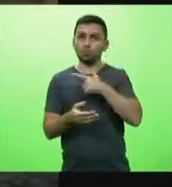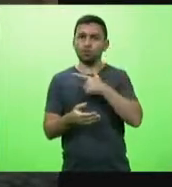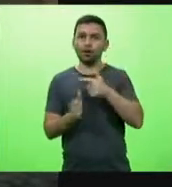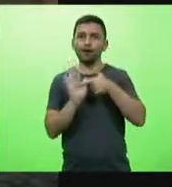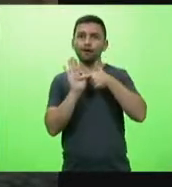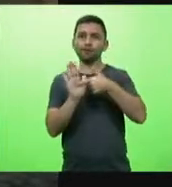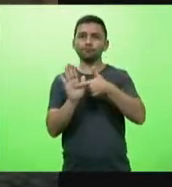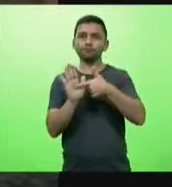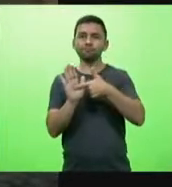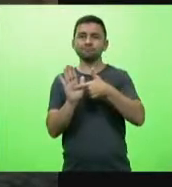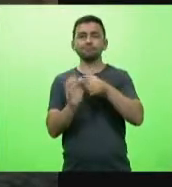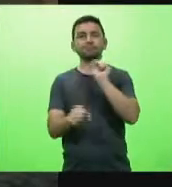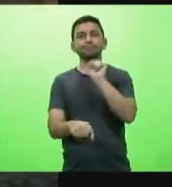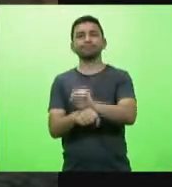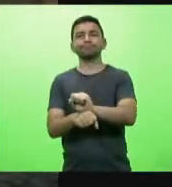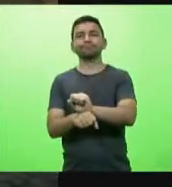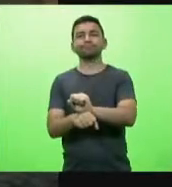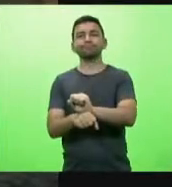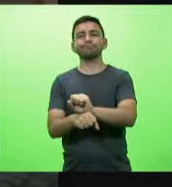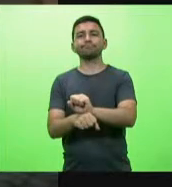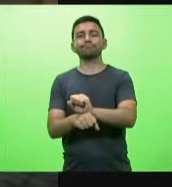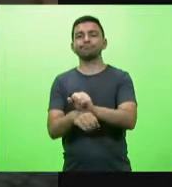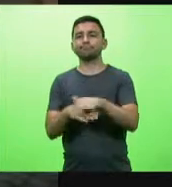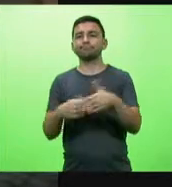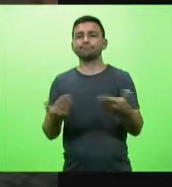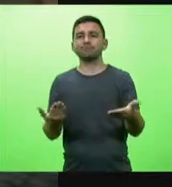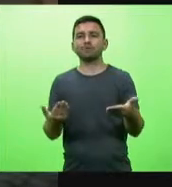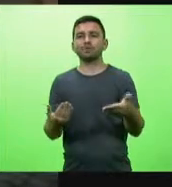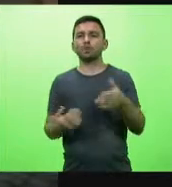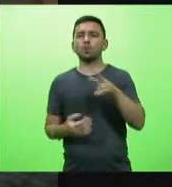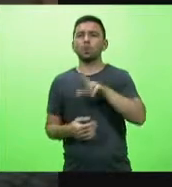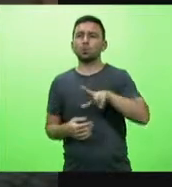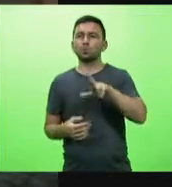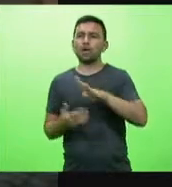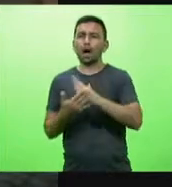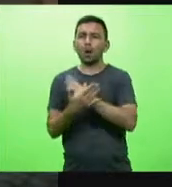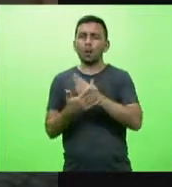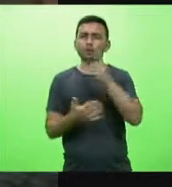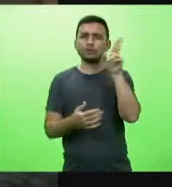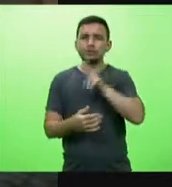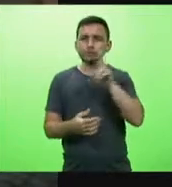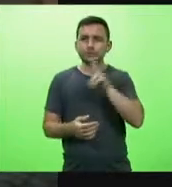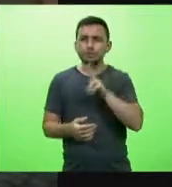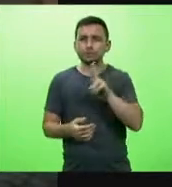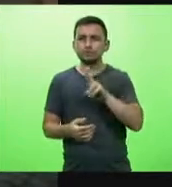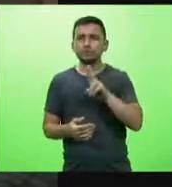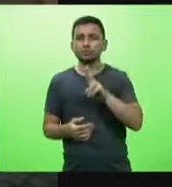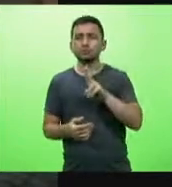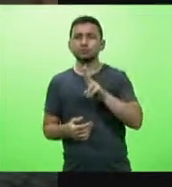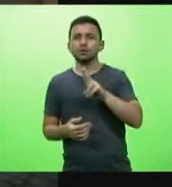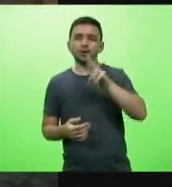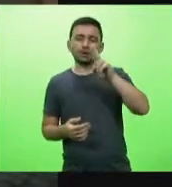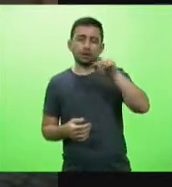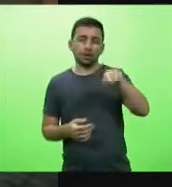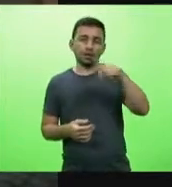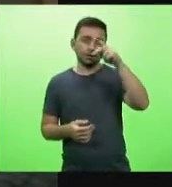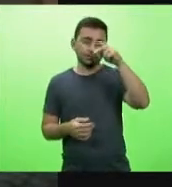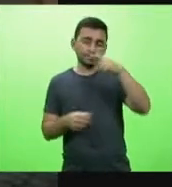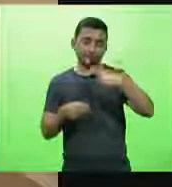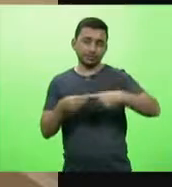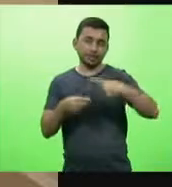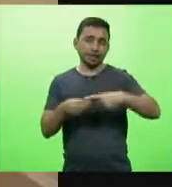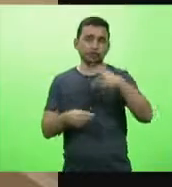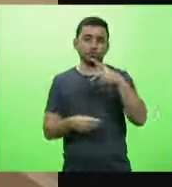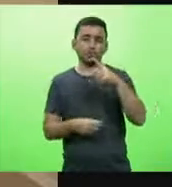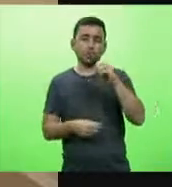hospital, está parado. Só está utilizando aqueles casos emergenciais na prefeitura, na cidade de Ponte